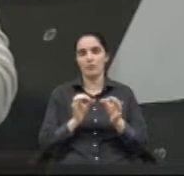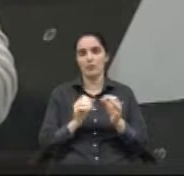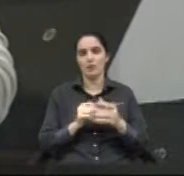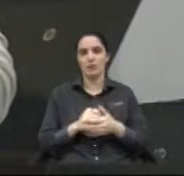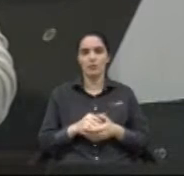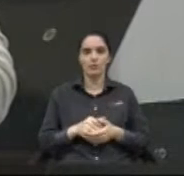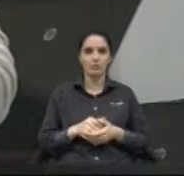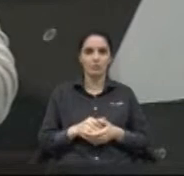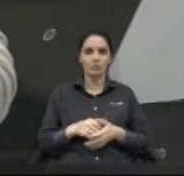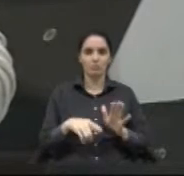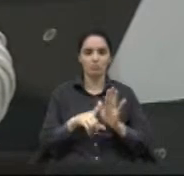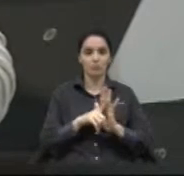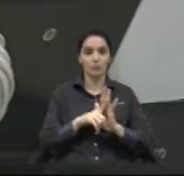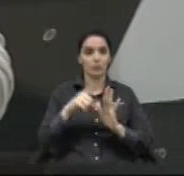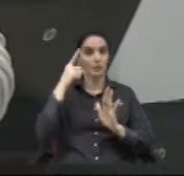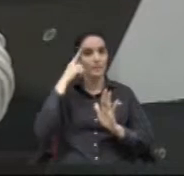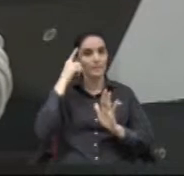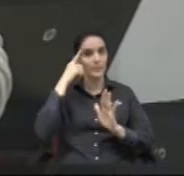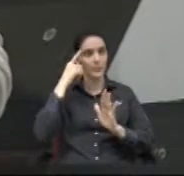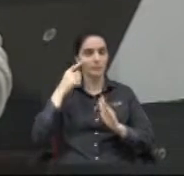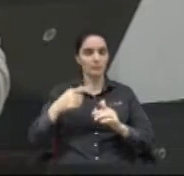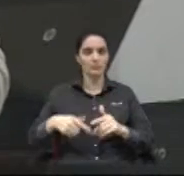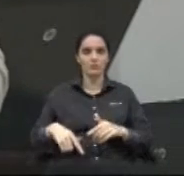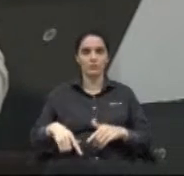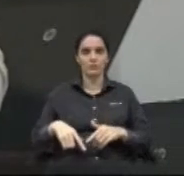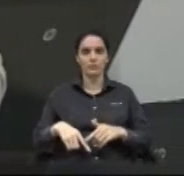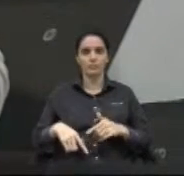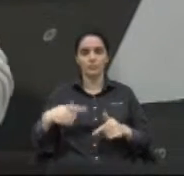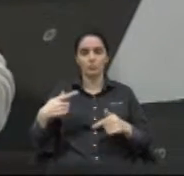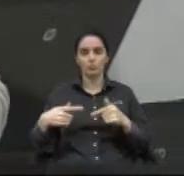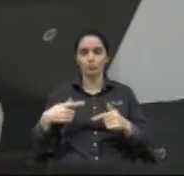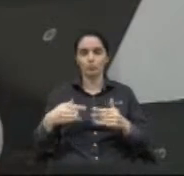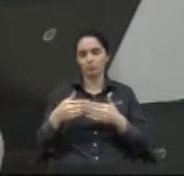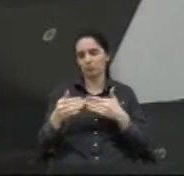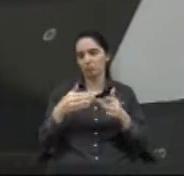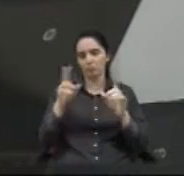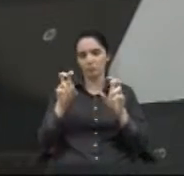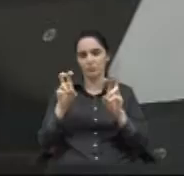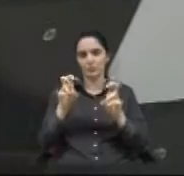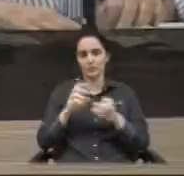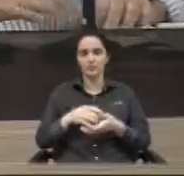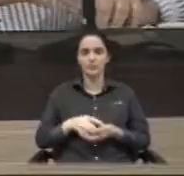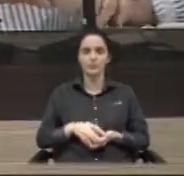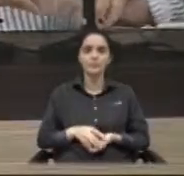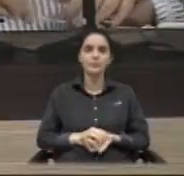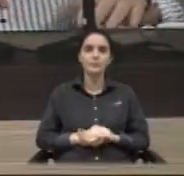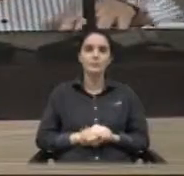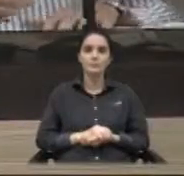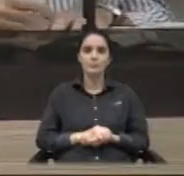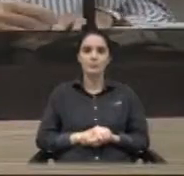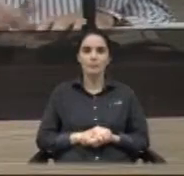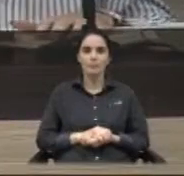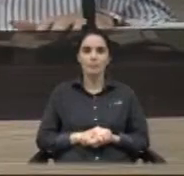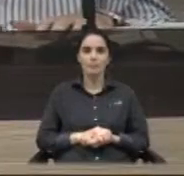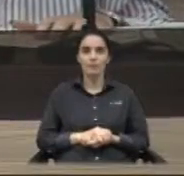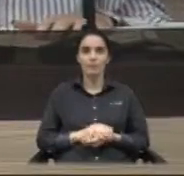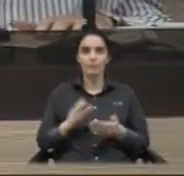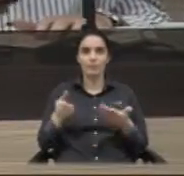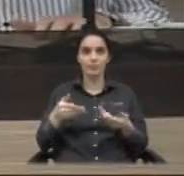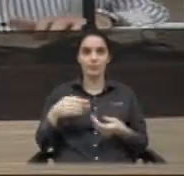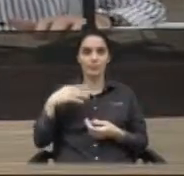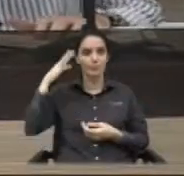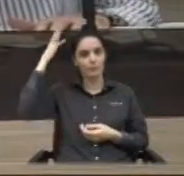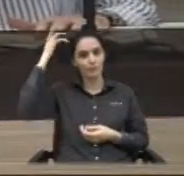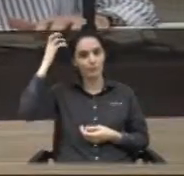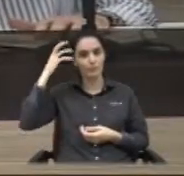leis, pensar em políticas públicas, independente de qual seja a causa. Ainda continua em discussão. Com a palavra, a vereadora